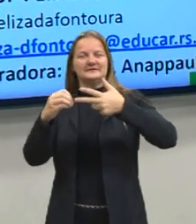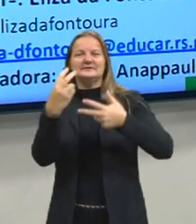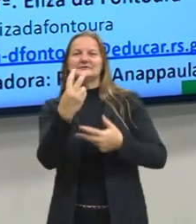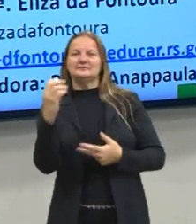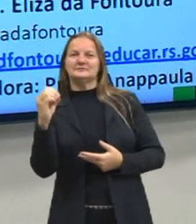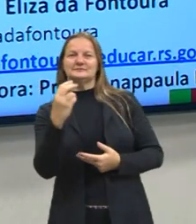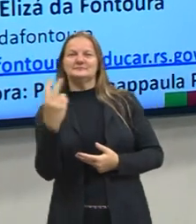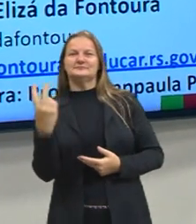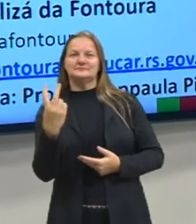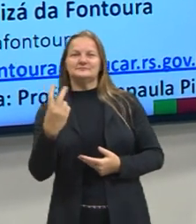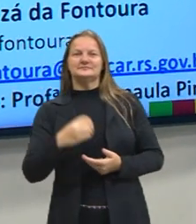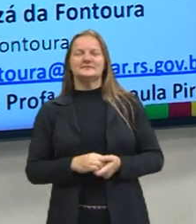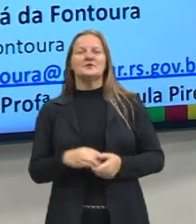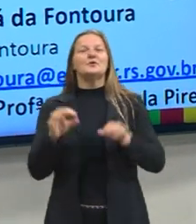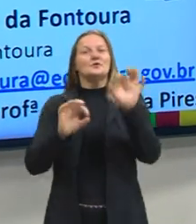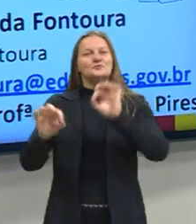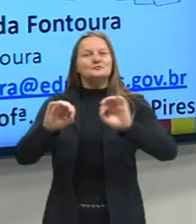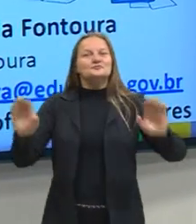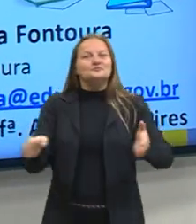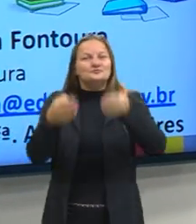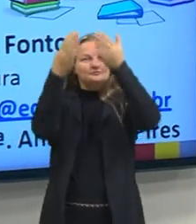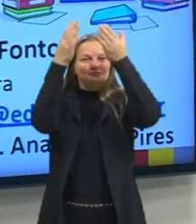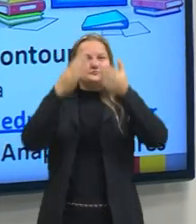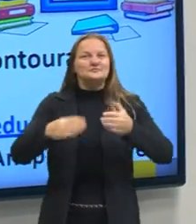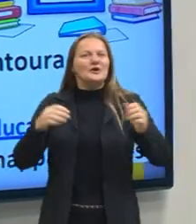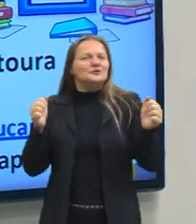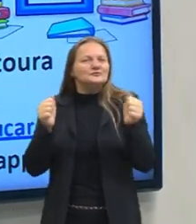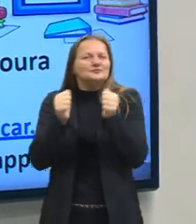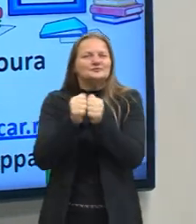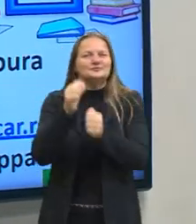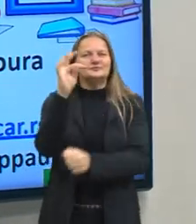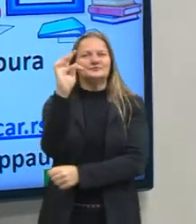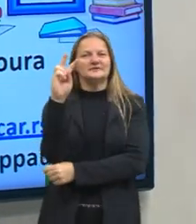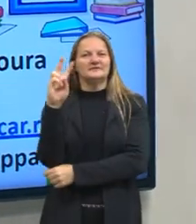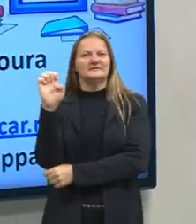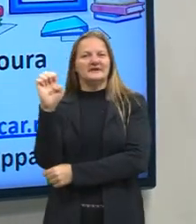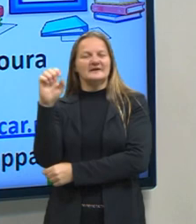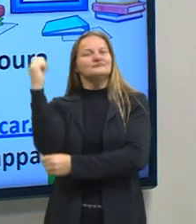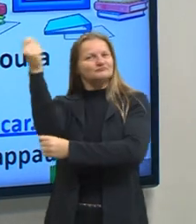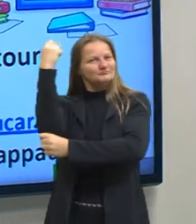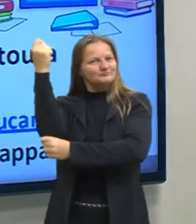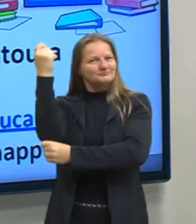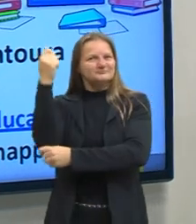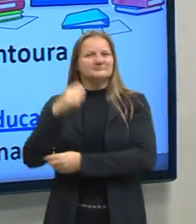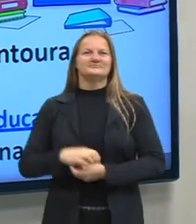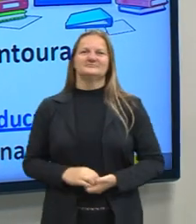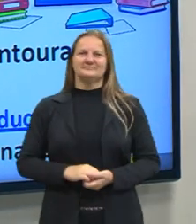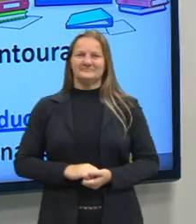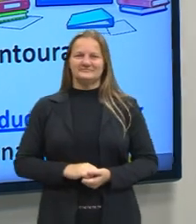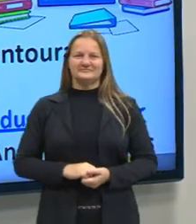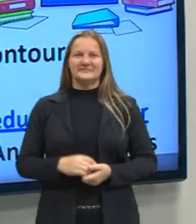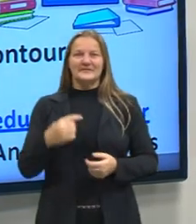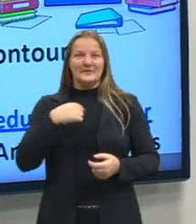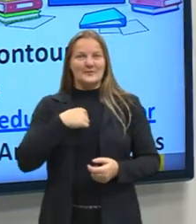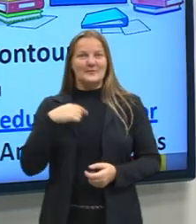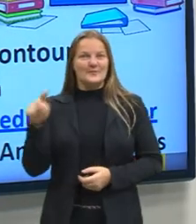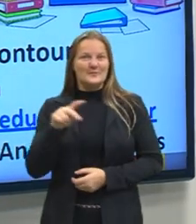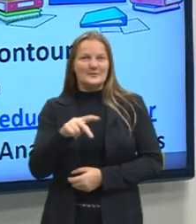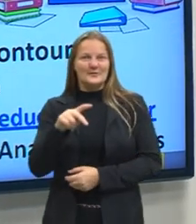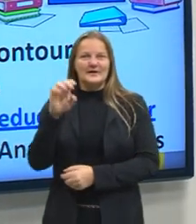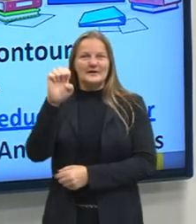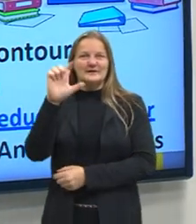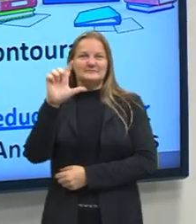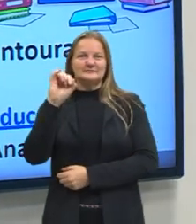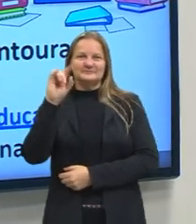2022 promovido pela Seduc em parceria com a TV é Rio Grande do Sul eu sou ele é mais